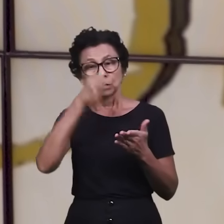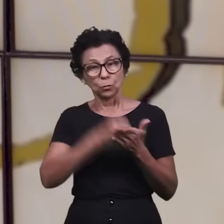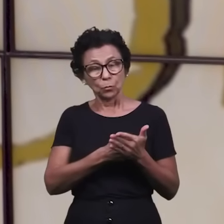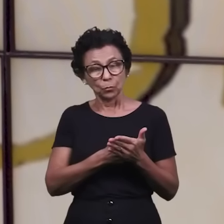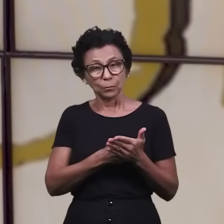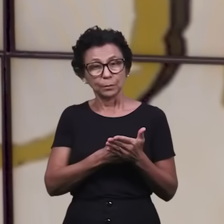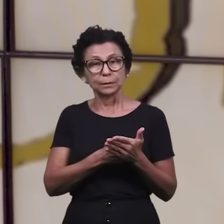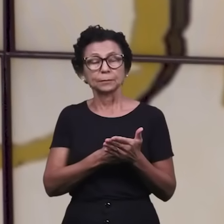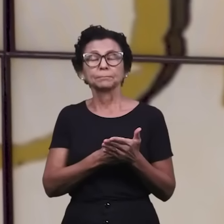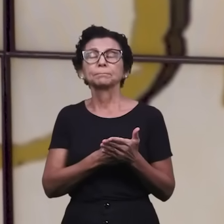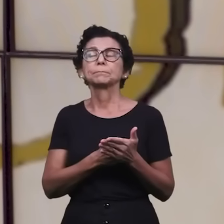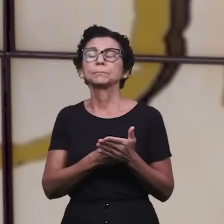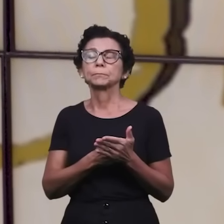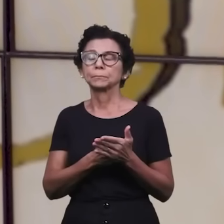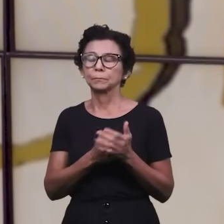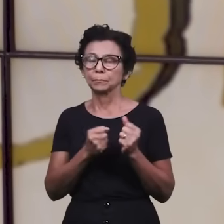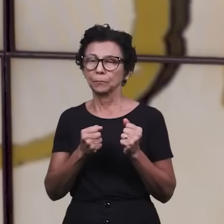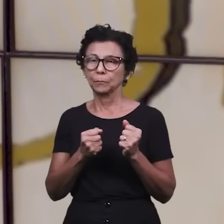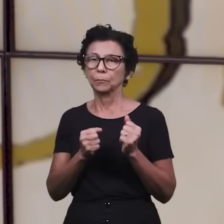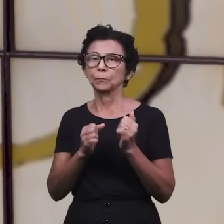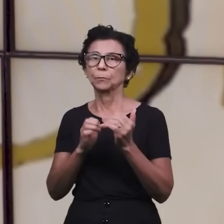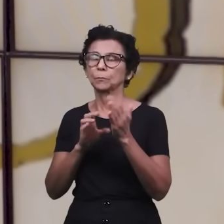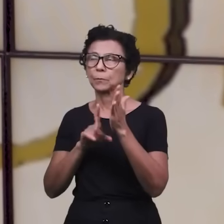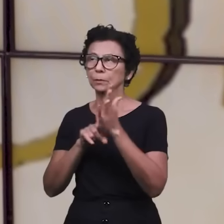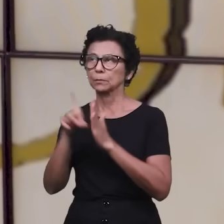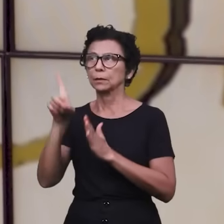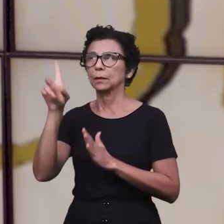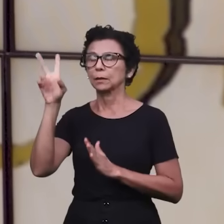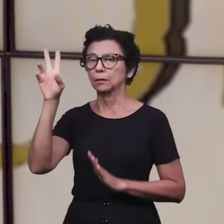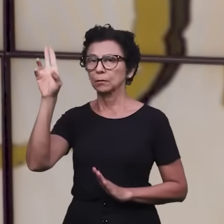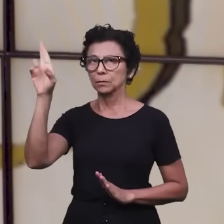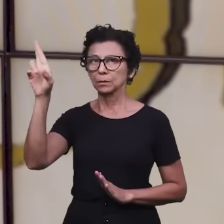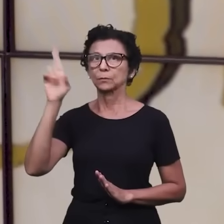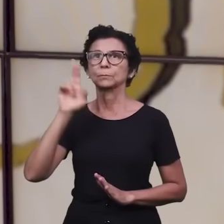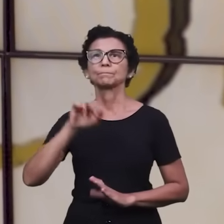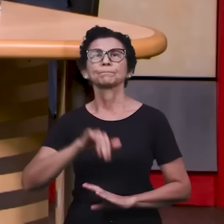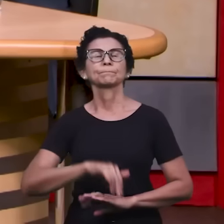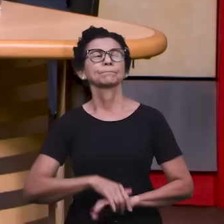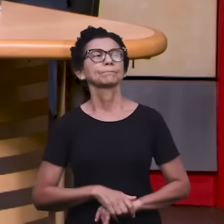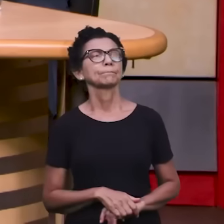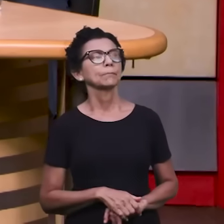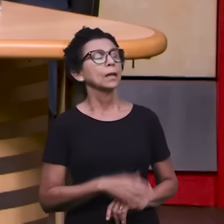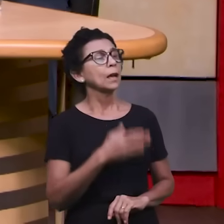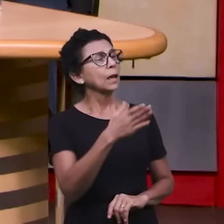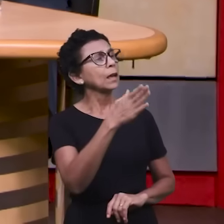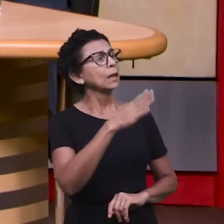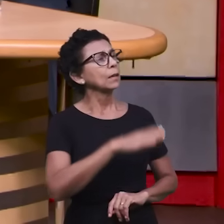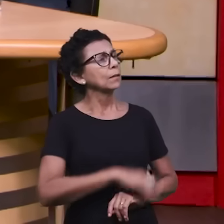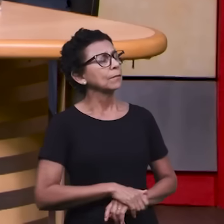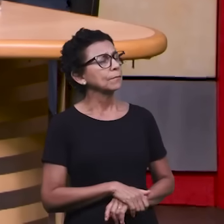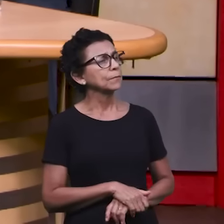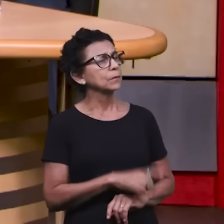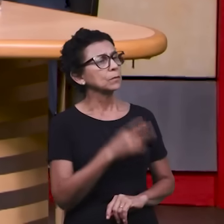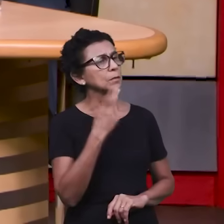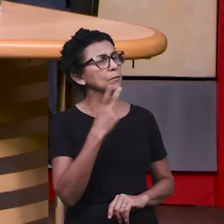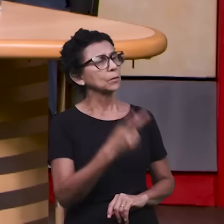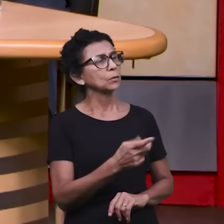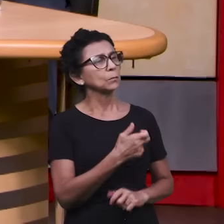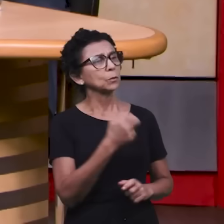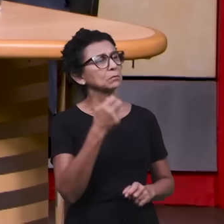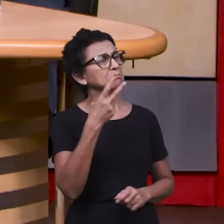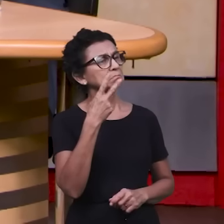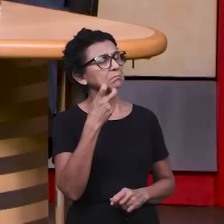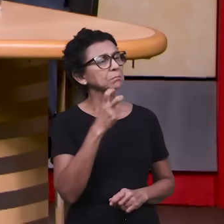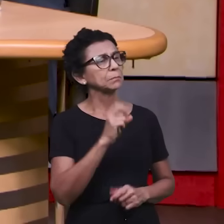eficácia. Lógico, consultar o Senhor e esses dons estarem dentro do grupo de intercessão. Marcelo, você abriu um ponto que eu não tinha percebido e é